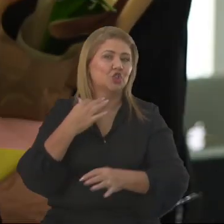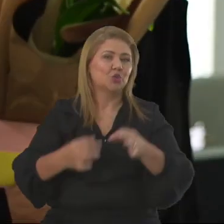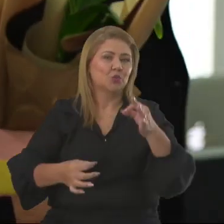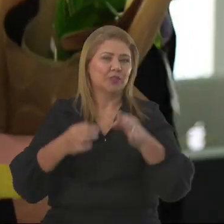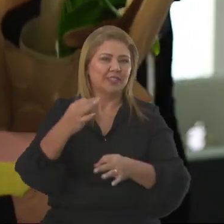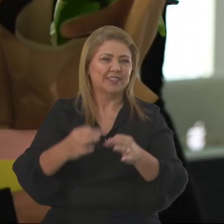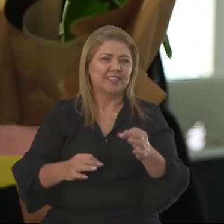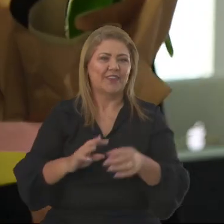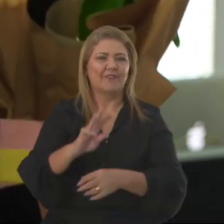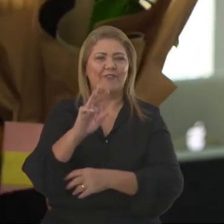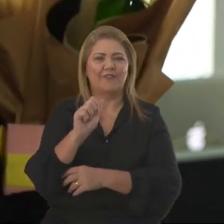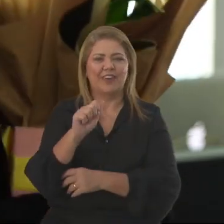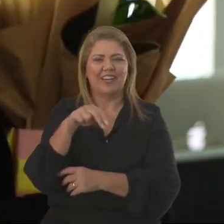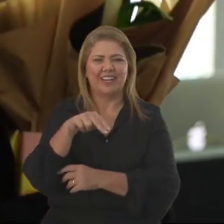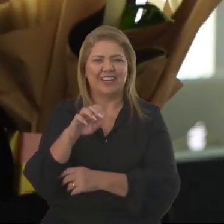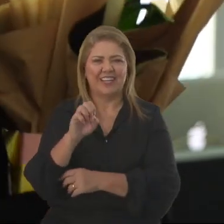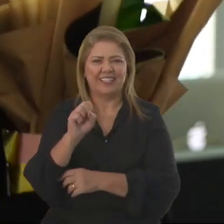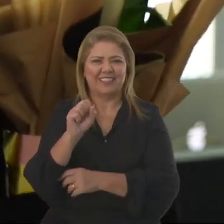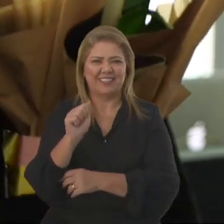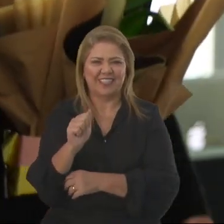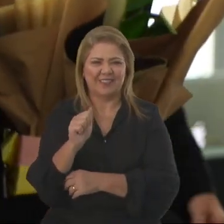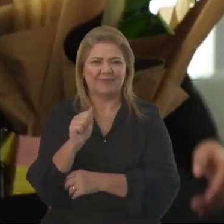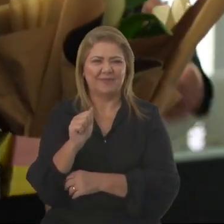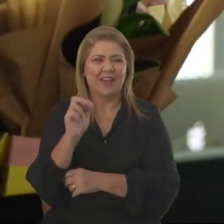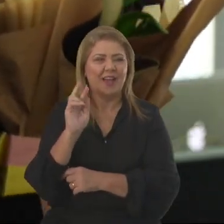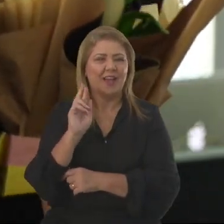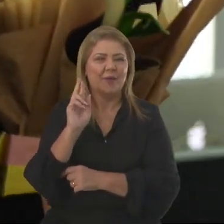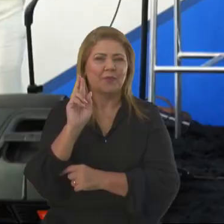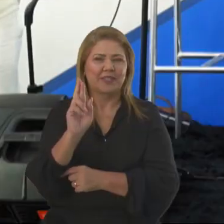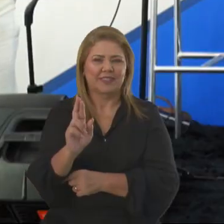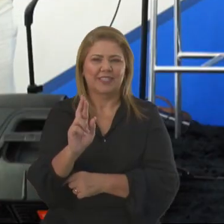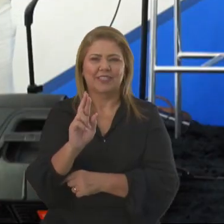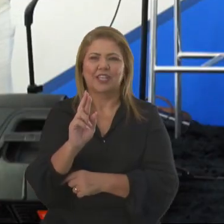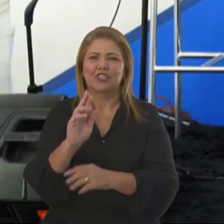que representa a Escola Judicial.